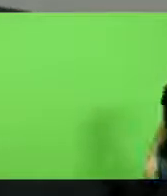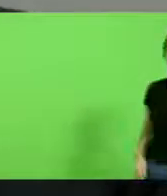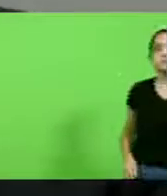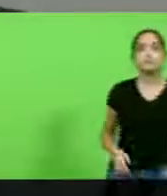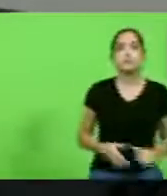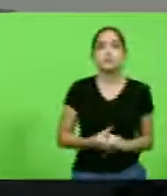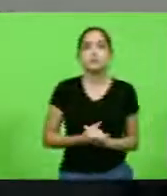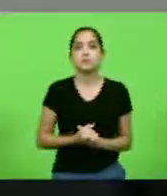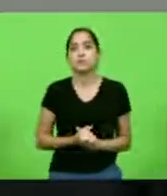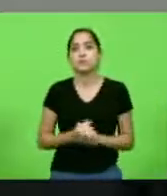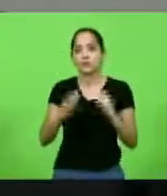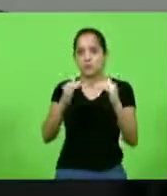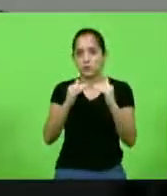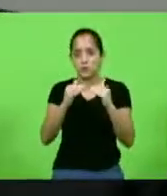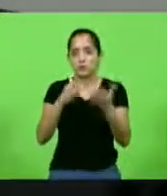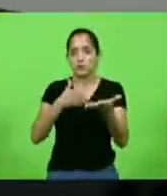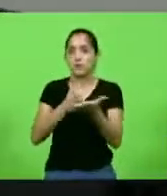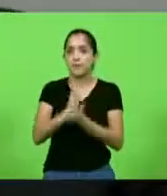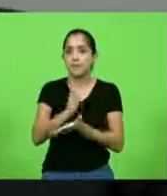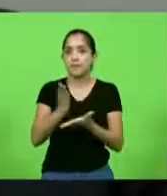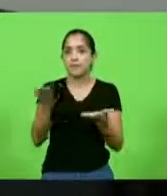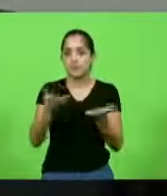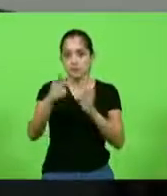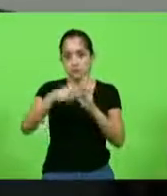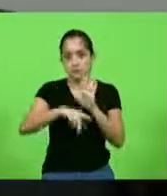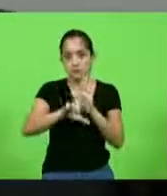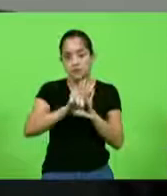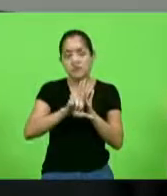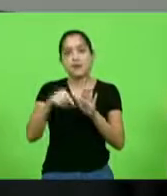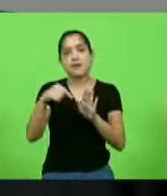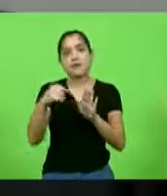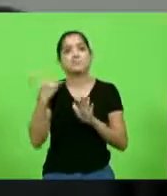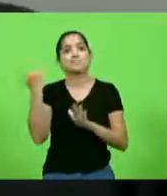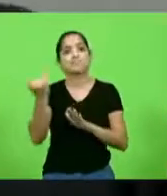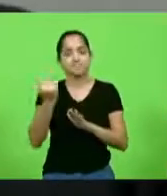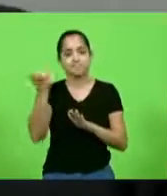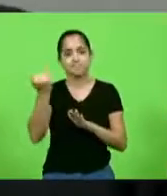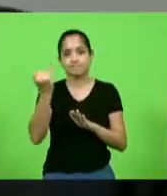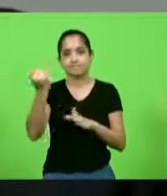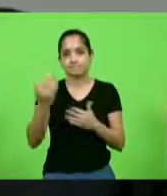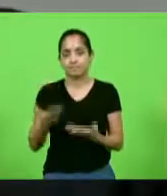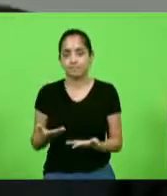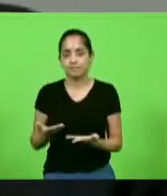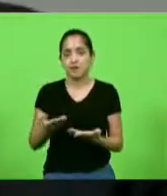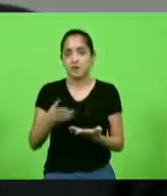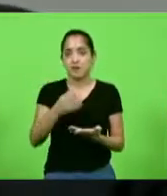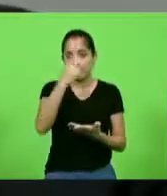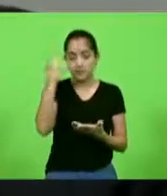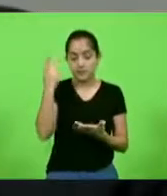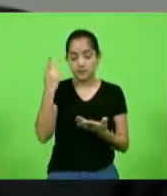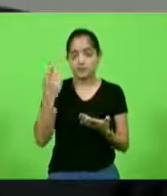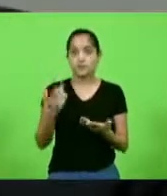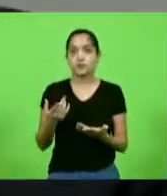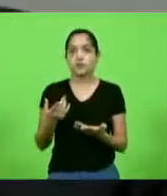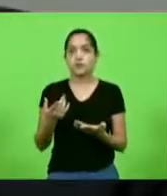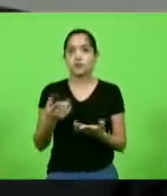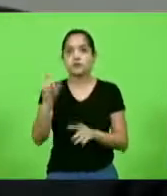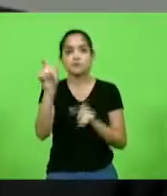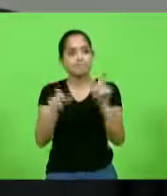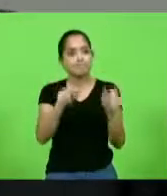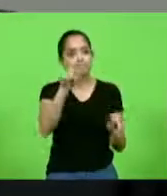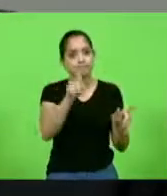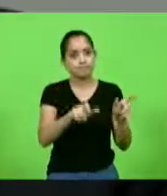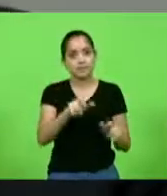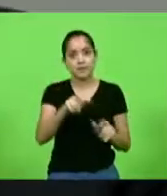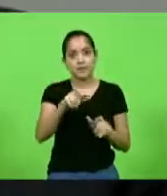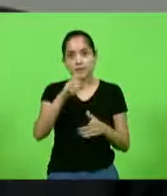colegas para que a gente possa aprovar esse projeto de lei. Ele é muito importante para que as pessoas, especialmente